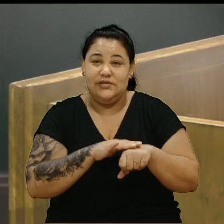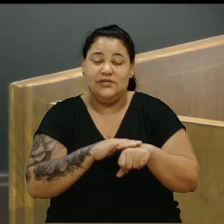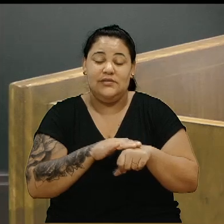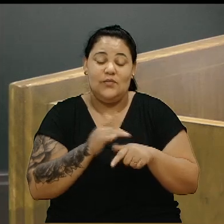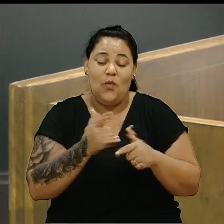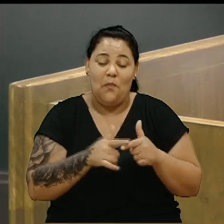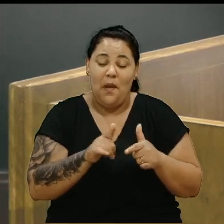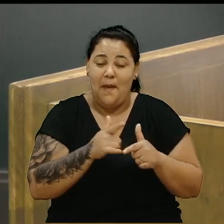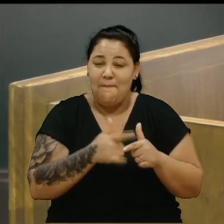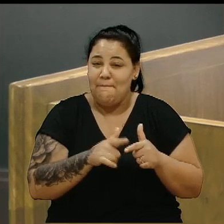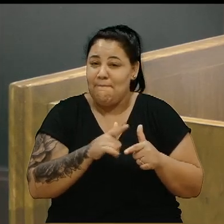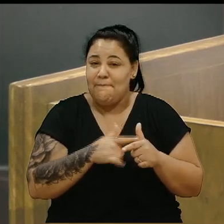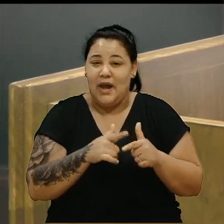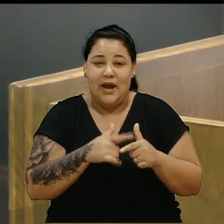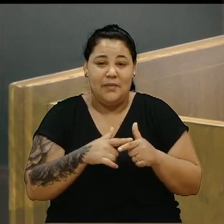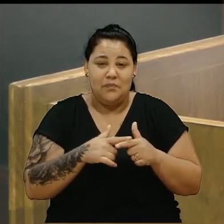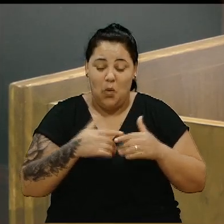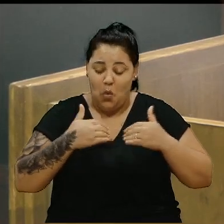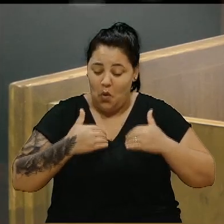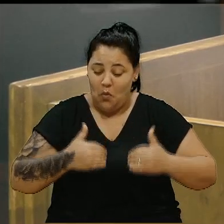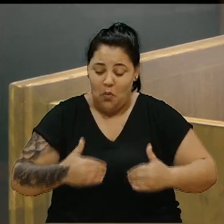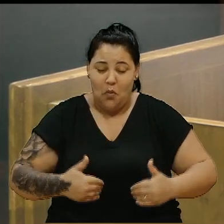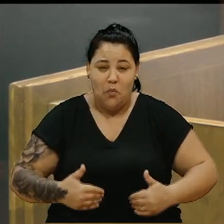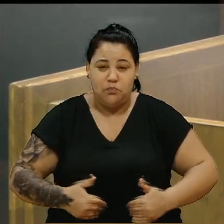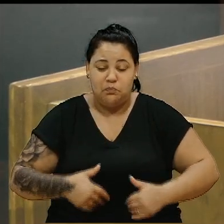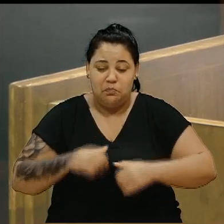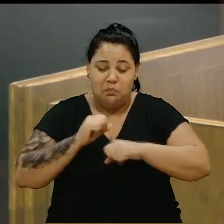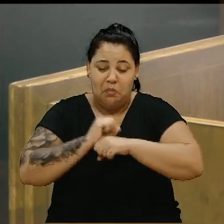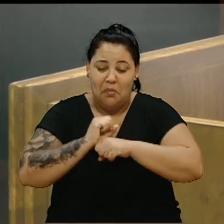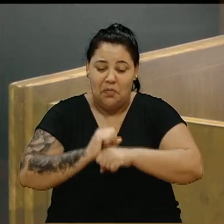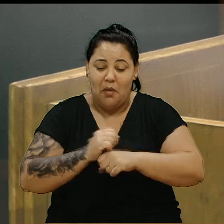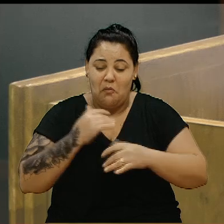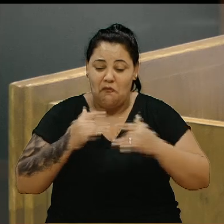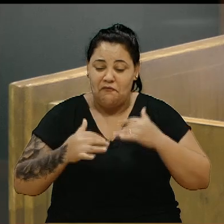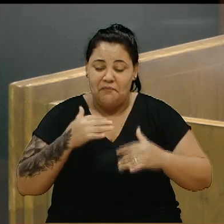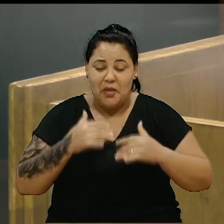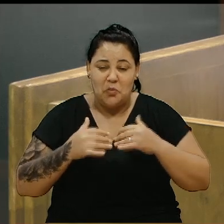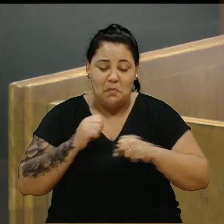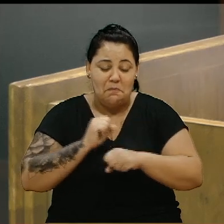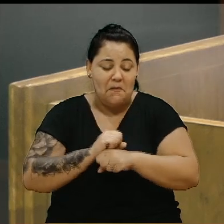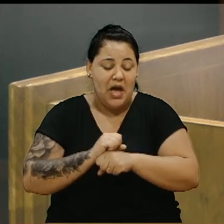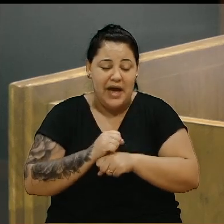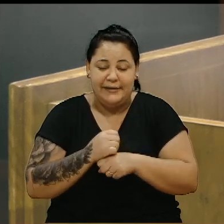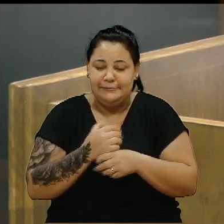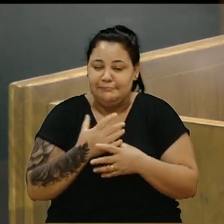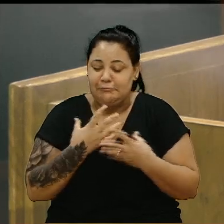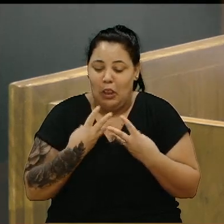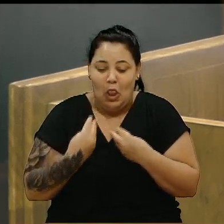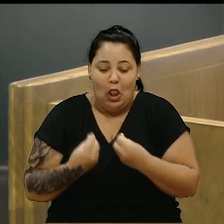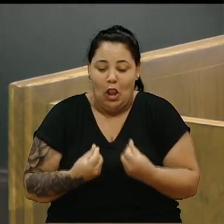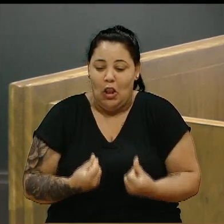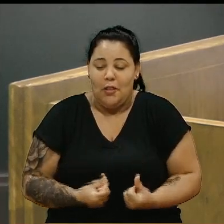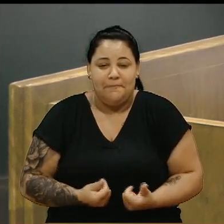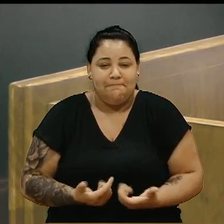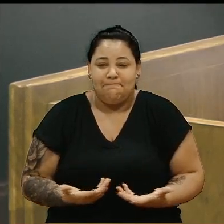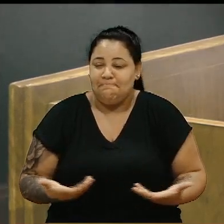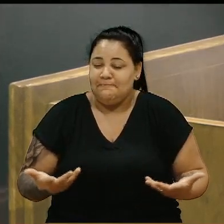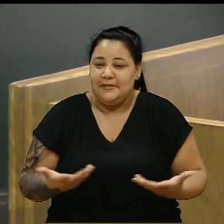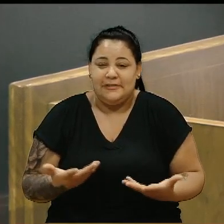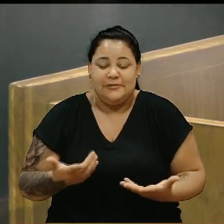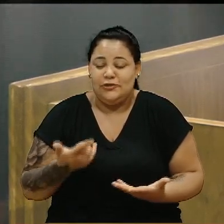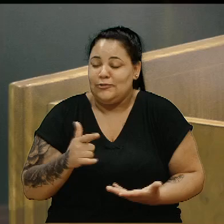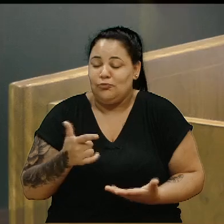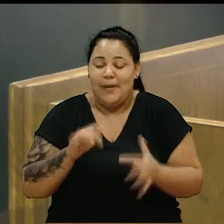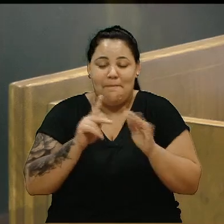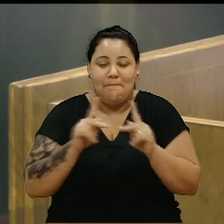que correm risco de vida, a gente não tem paz, um minuto. E, além de viver esse dia a dia, tudo é